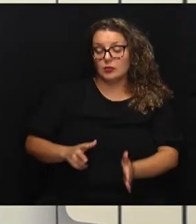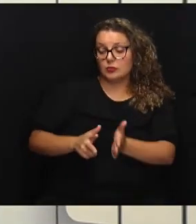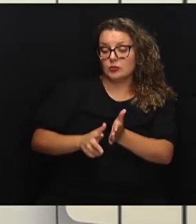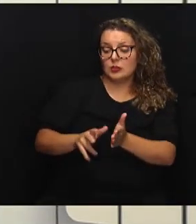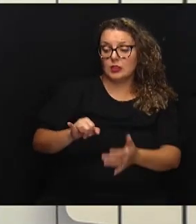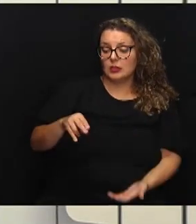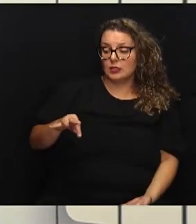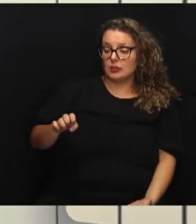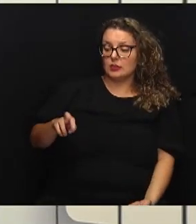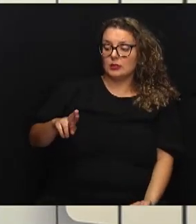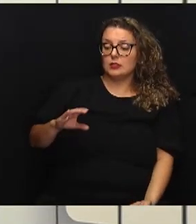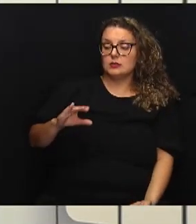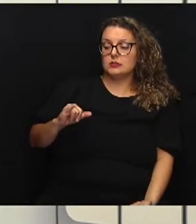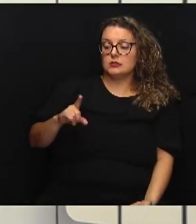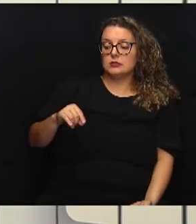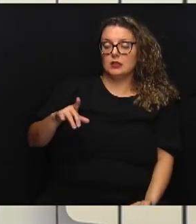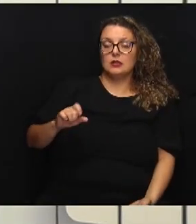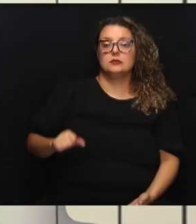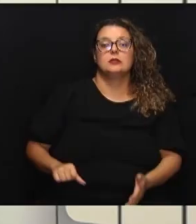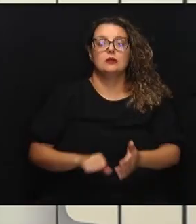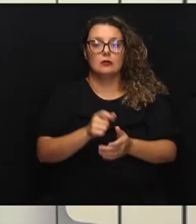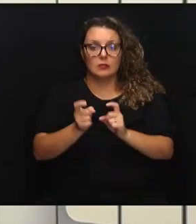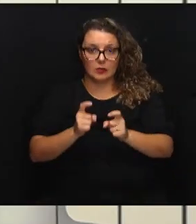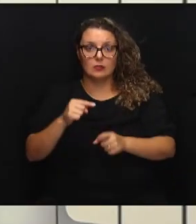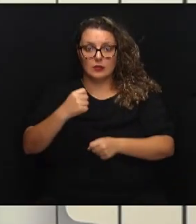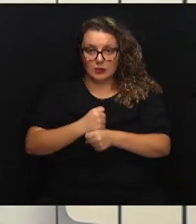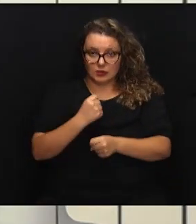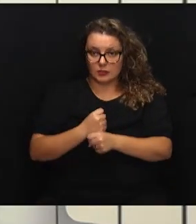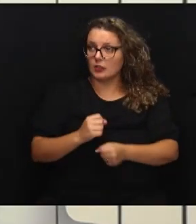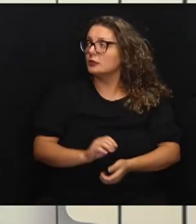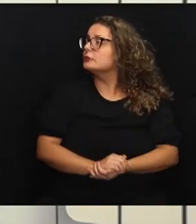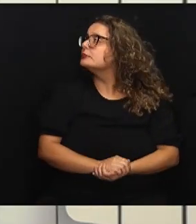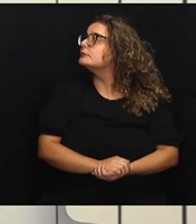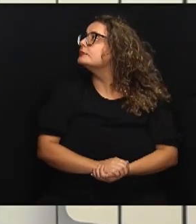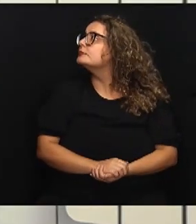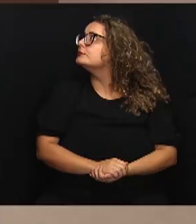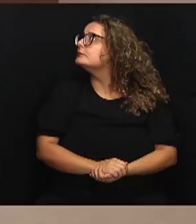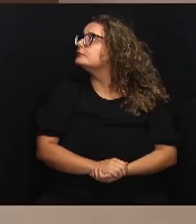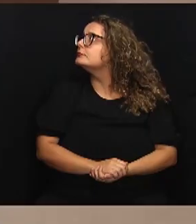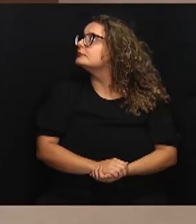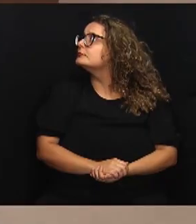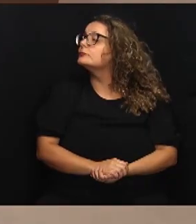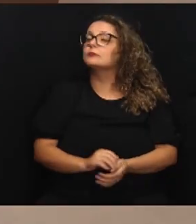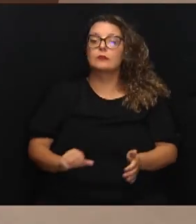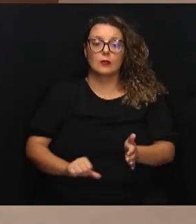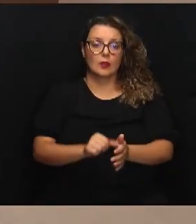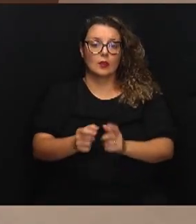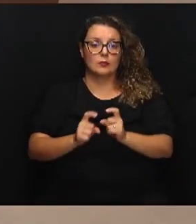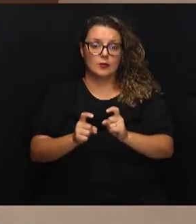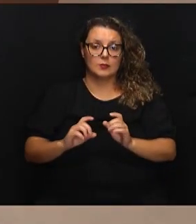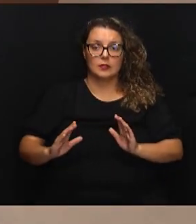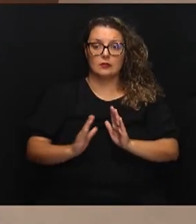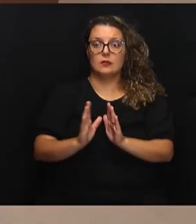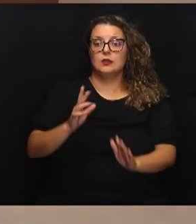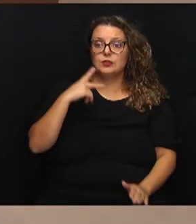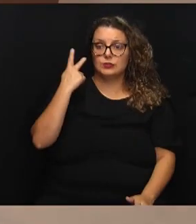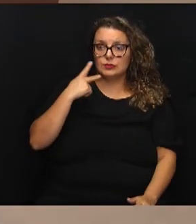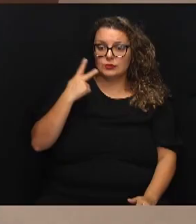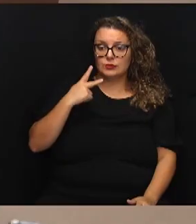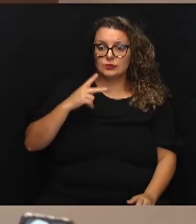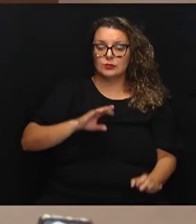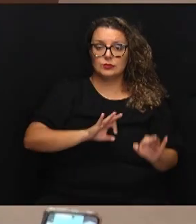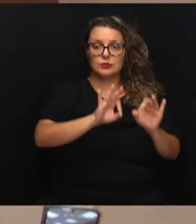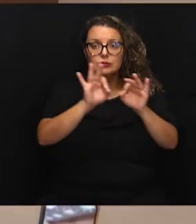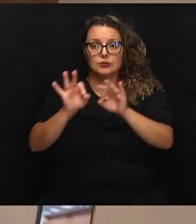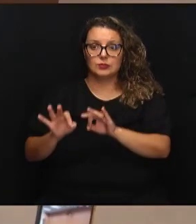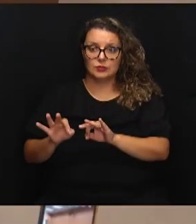Intercidades, realizou a primeira reunião do ano. A primeira reunião da Frente Parlamentar de